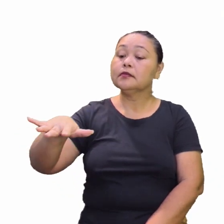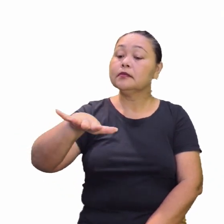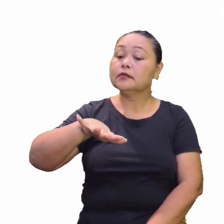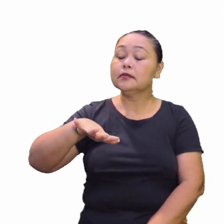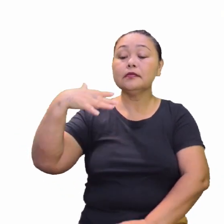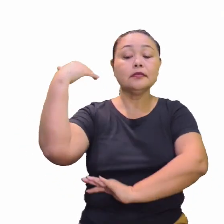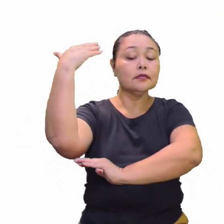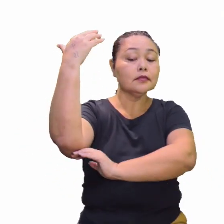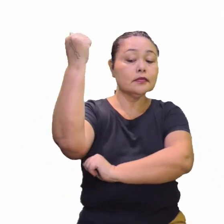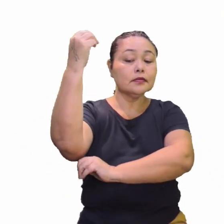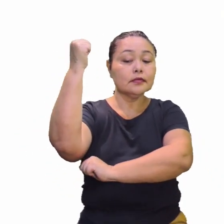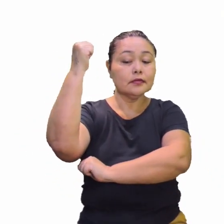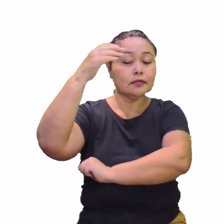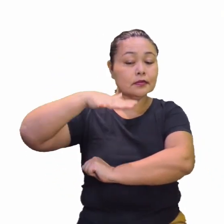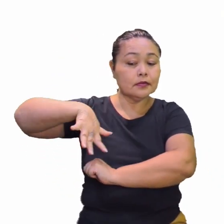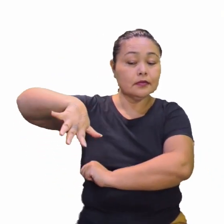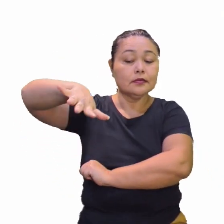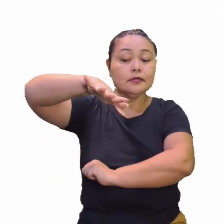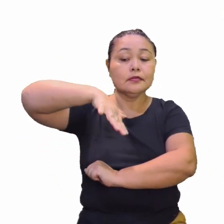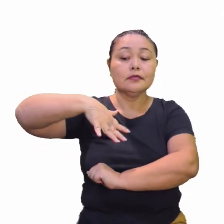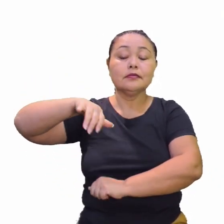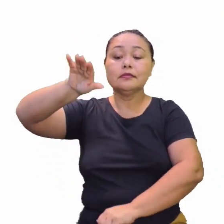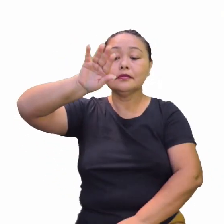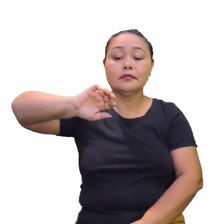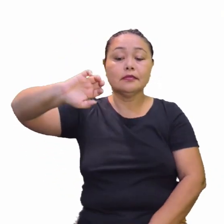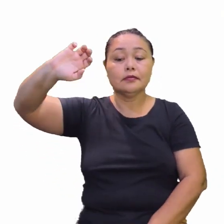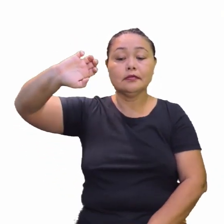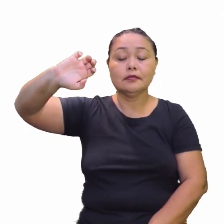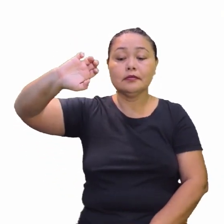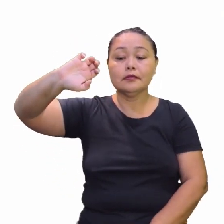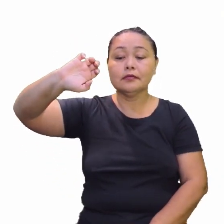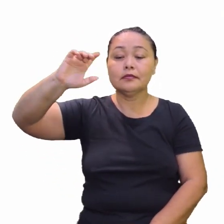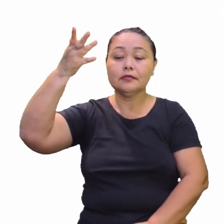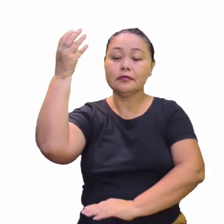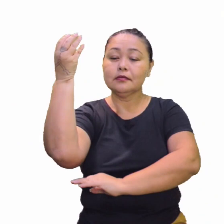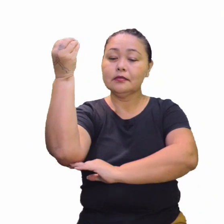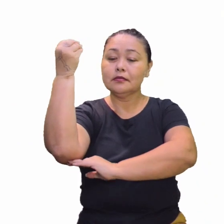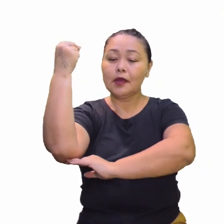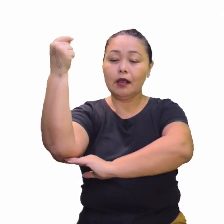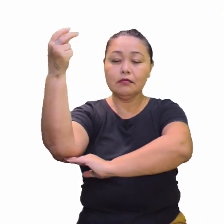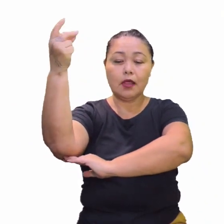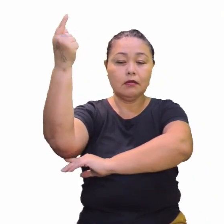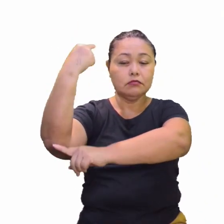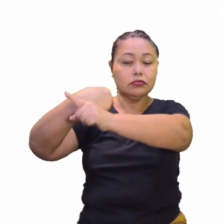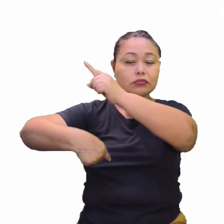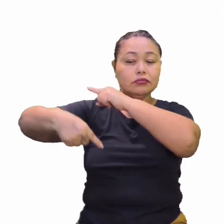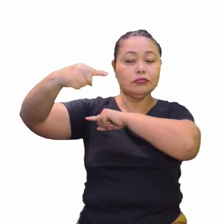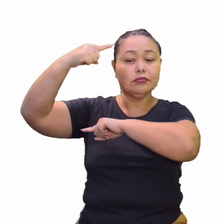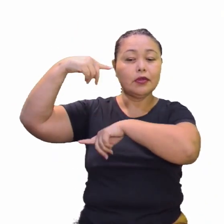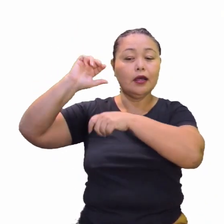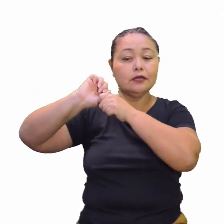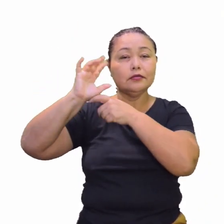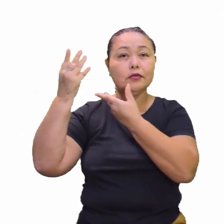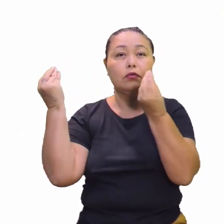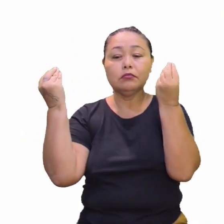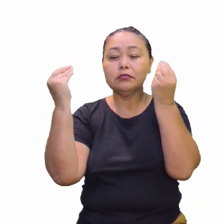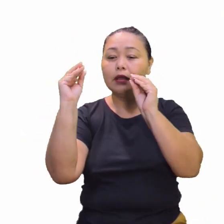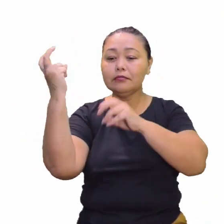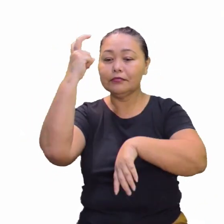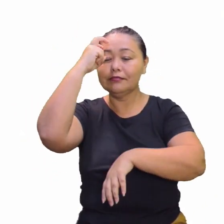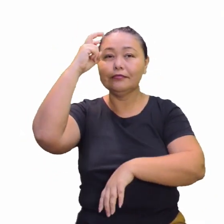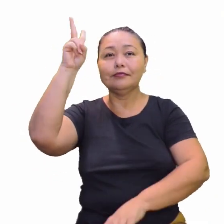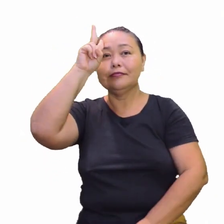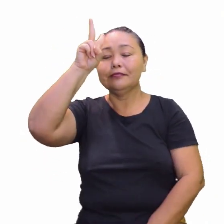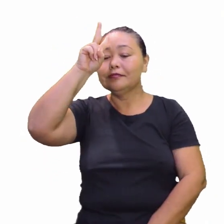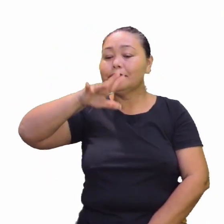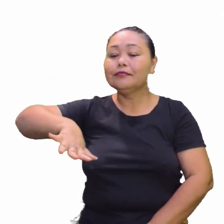da Espanha, né? Ali, no geral, ali a Europa, aqueles castelos medievais. Muito bem. Então está tudo relacionado à cultura